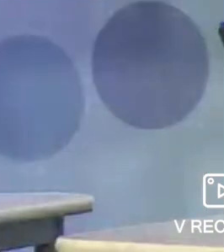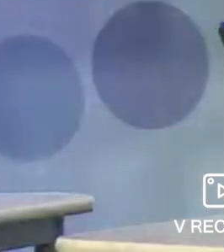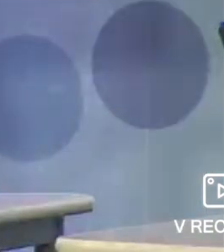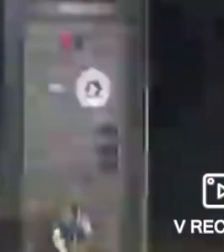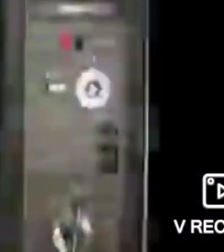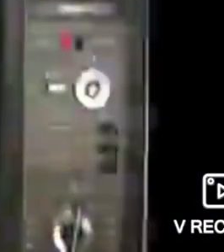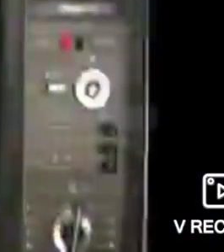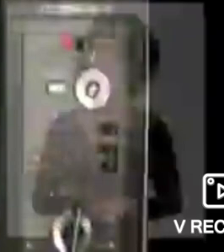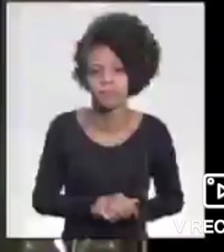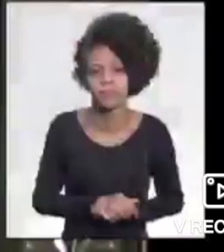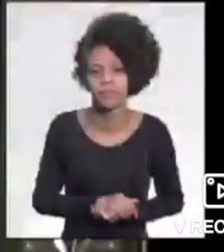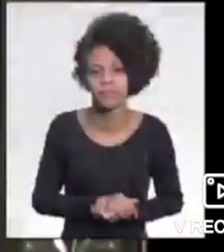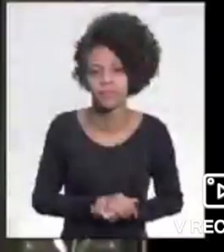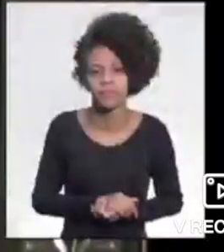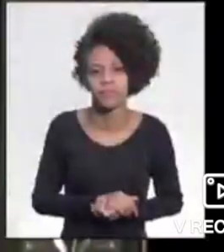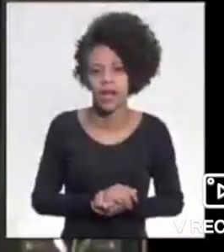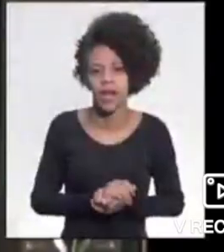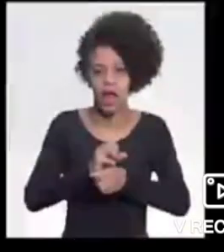Átomo.